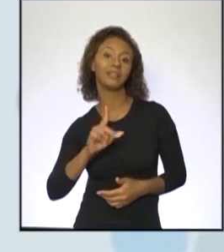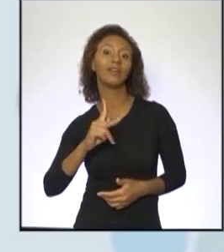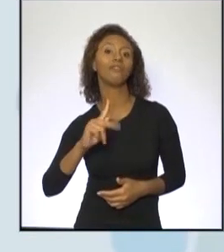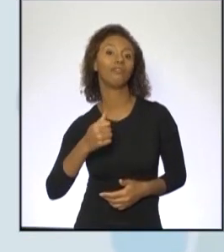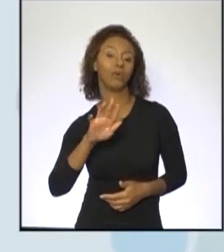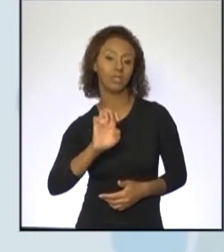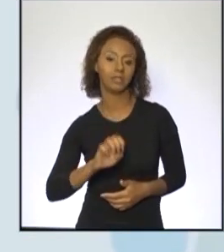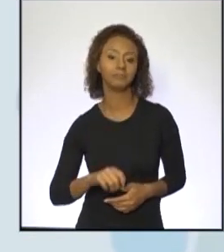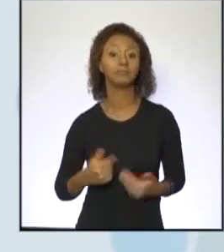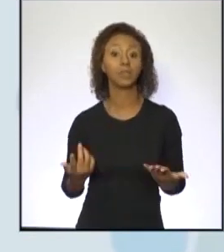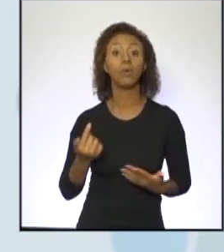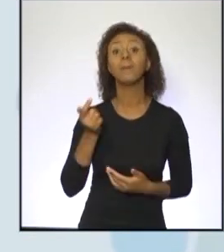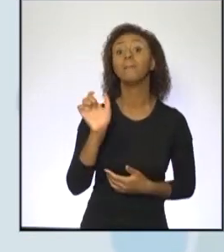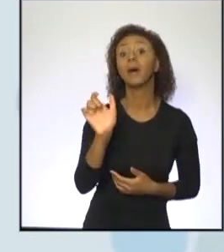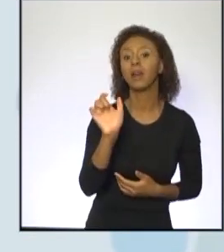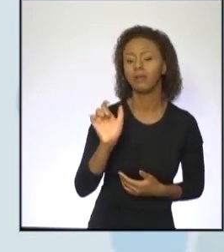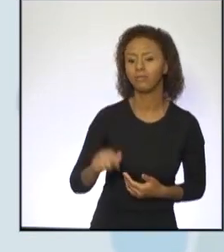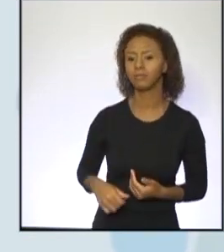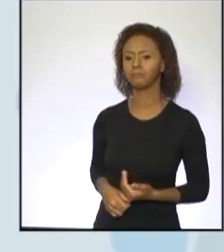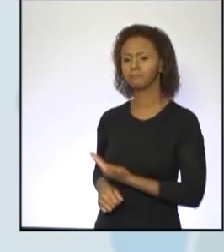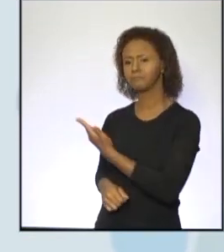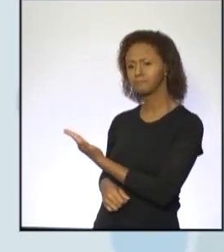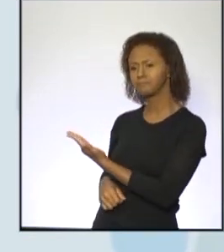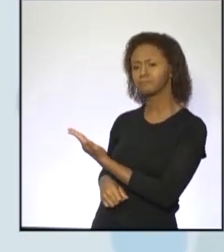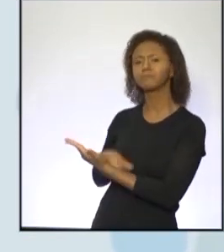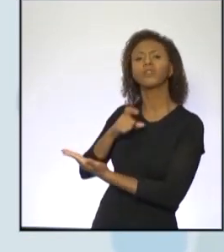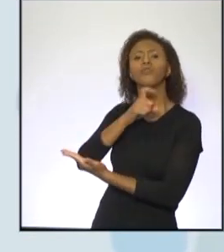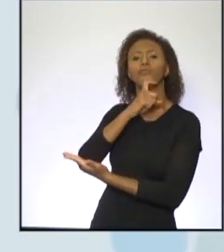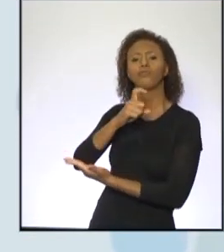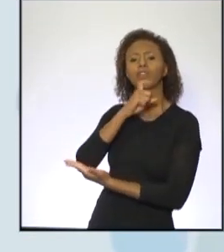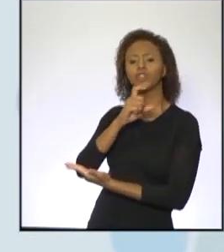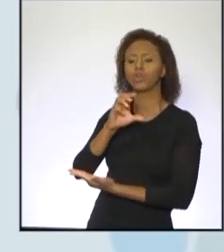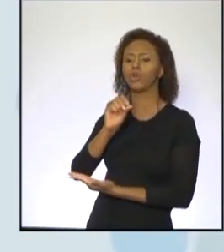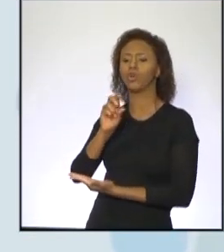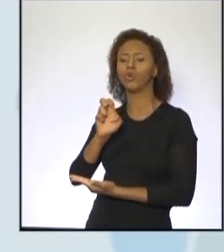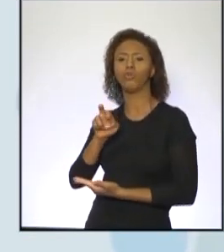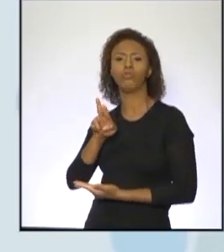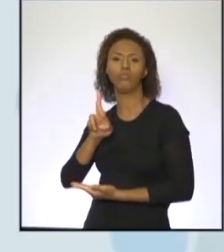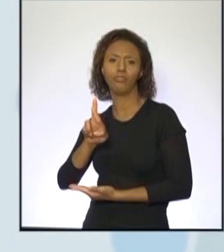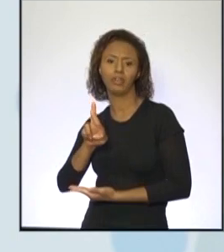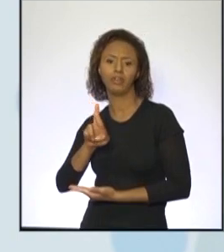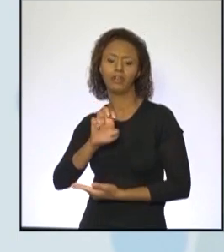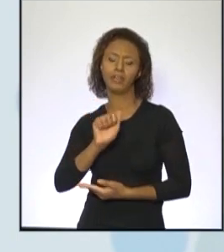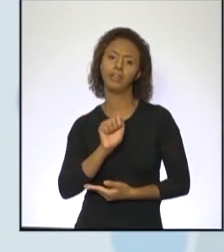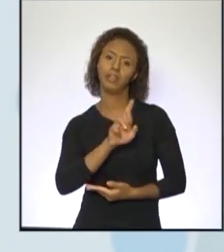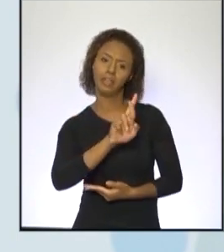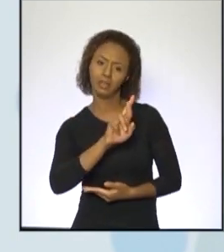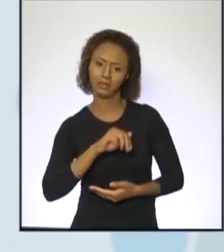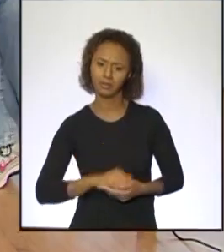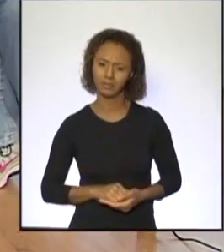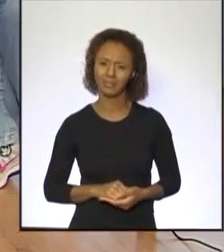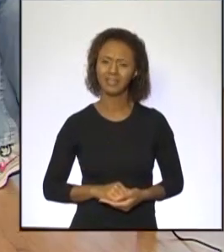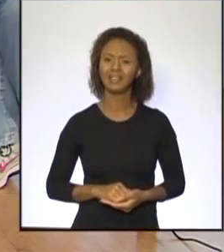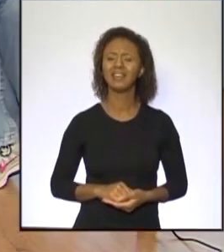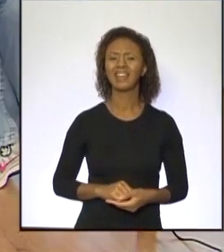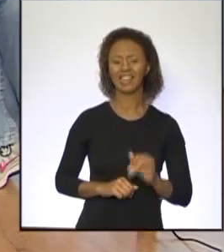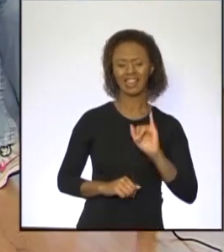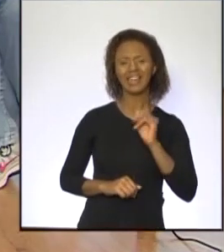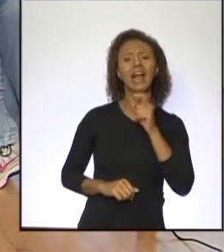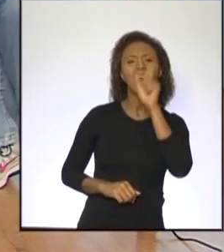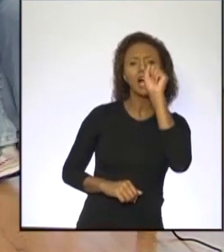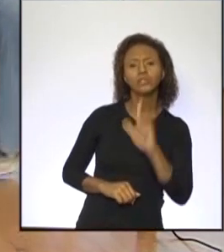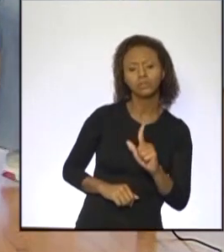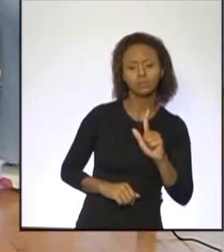over-ear Over-ear e in-ear. Mas, In-ear. professora Roseli, aula de língua